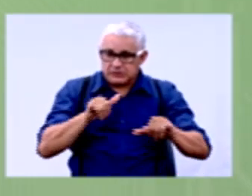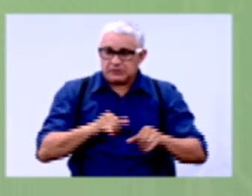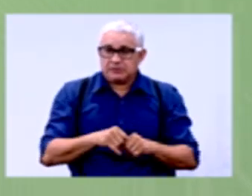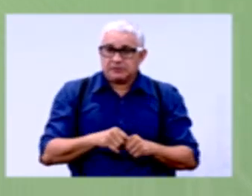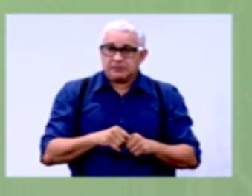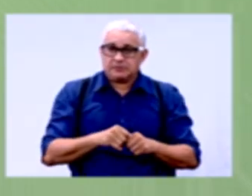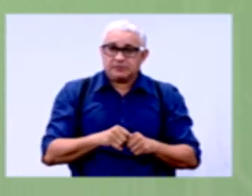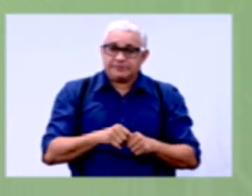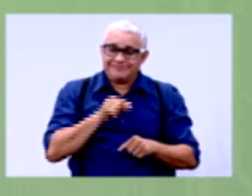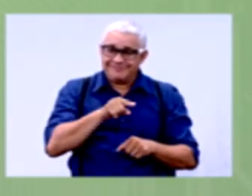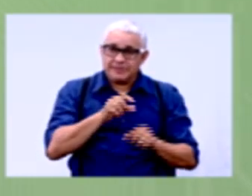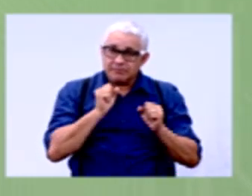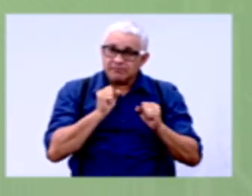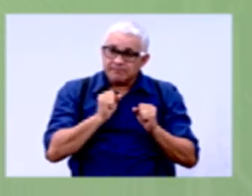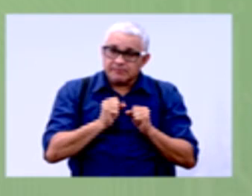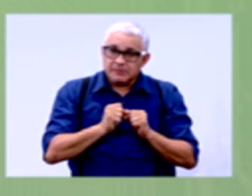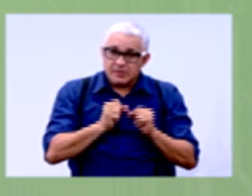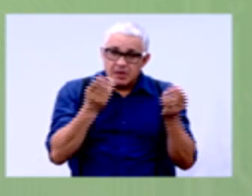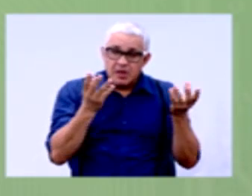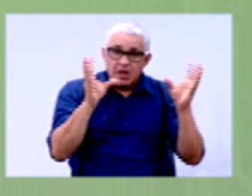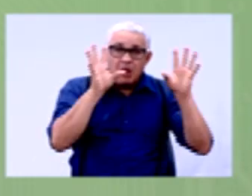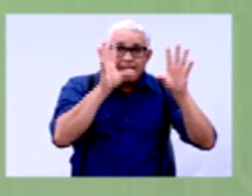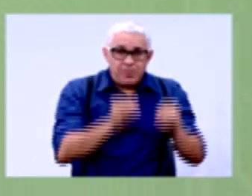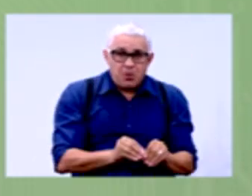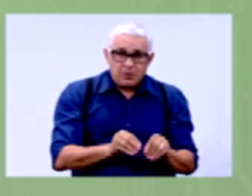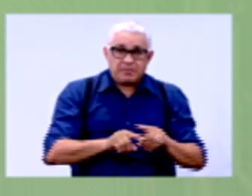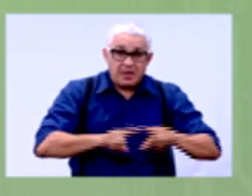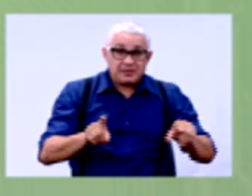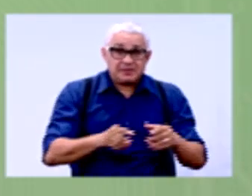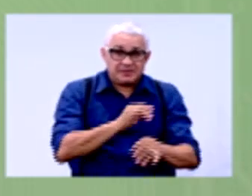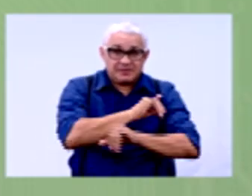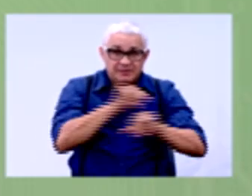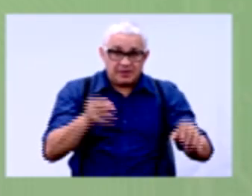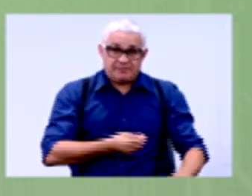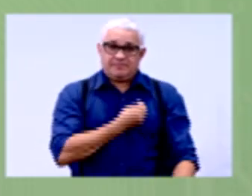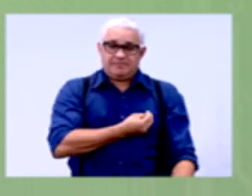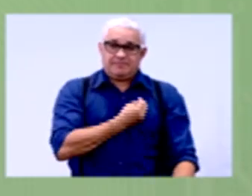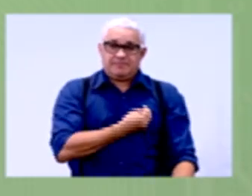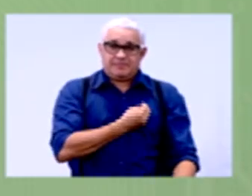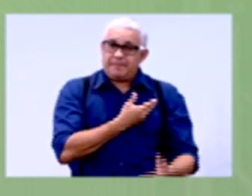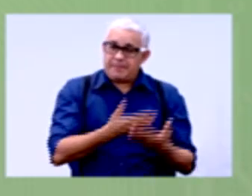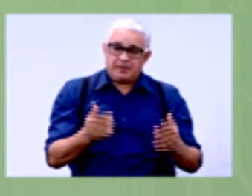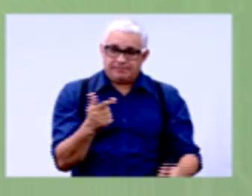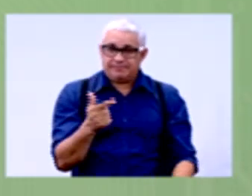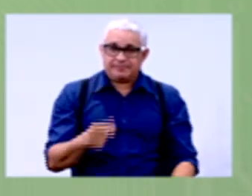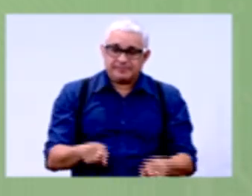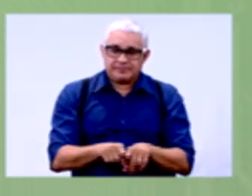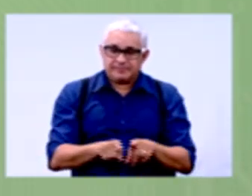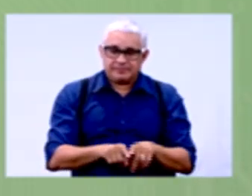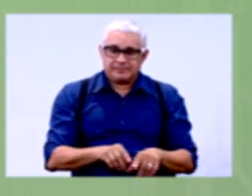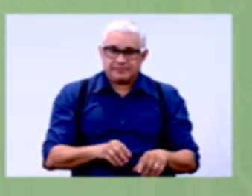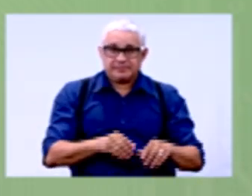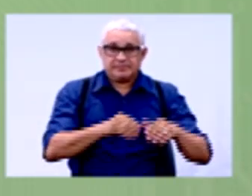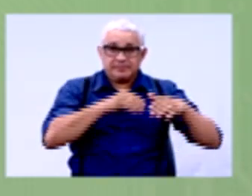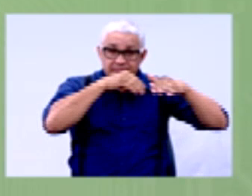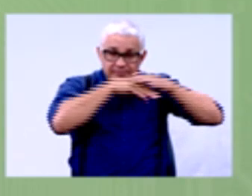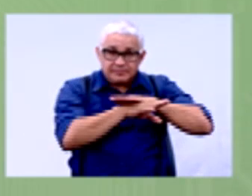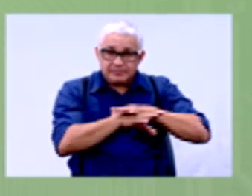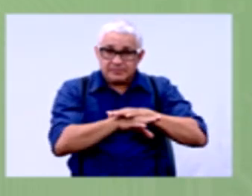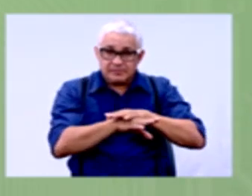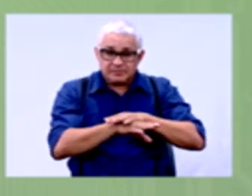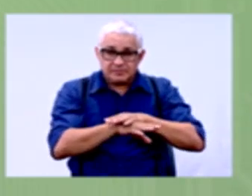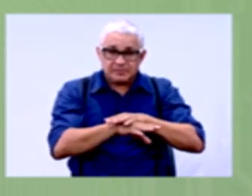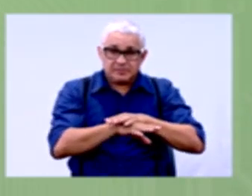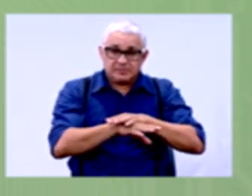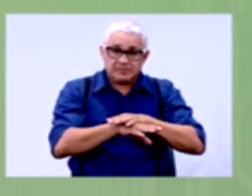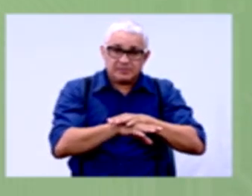o equipamento pode até ser desligado, mas a informação não será perdida. Obviamente esse tipo de armazenamento é alternativo,